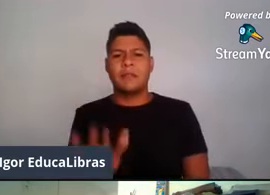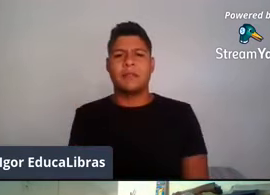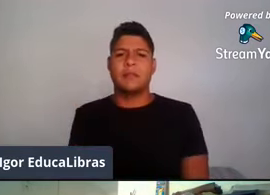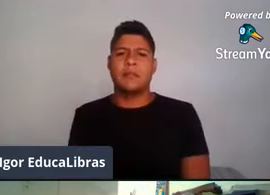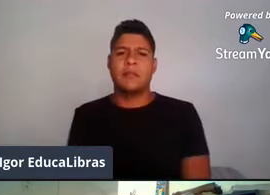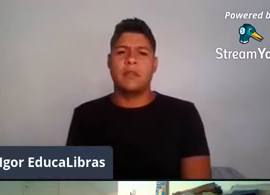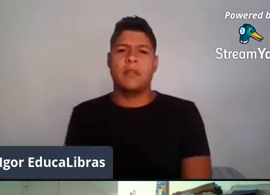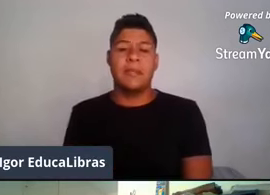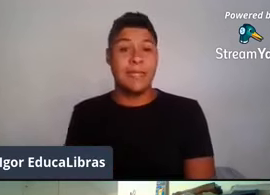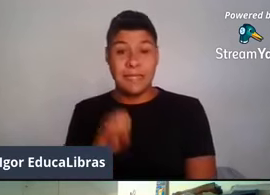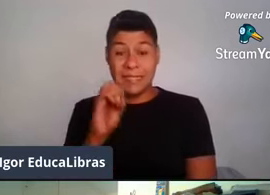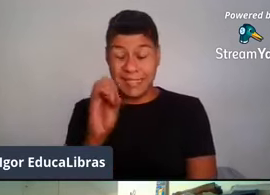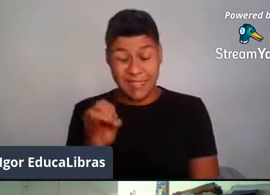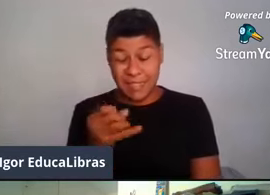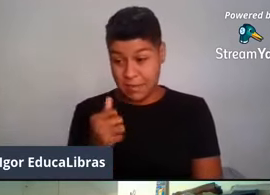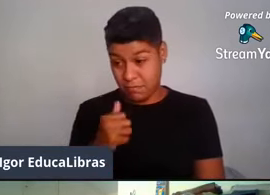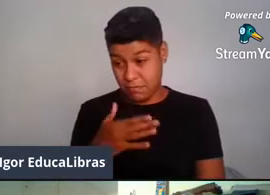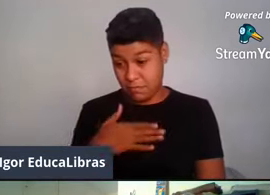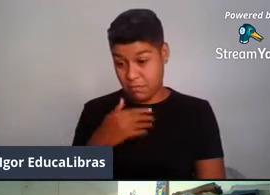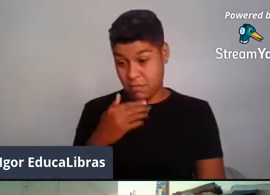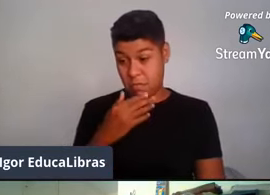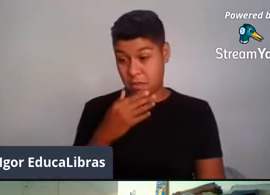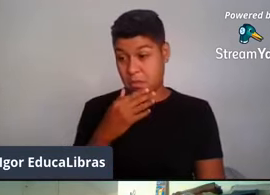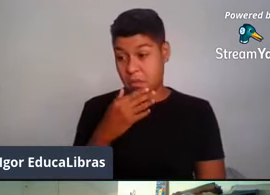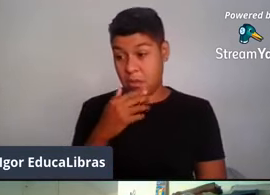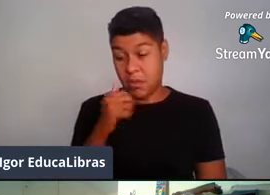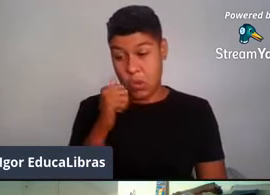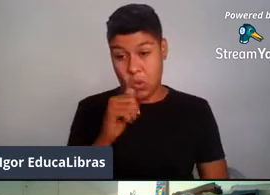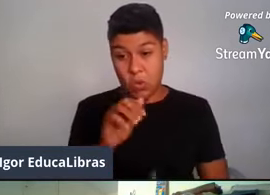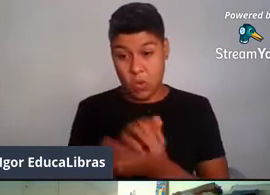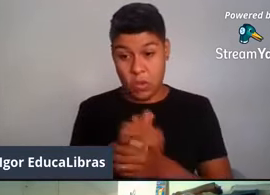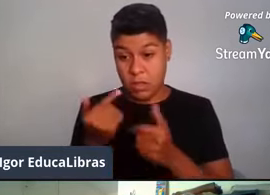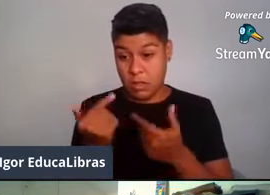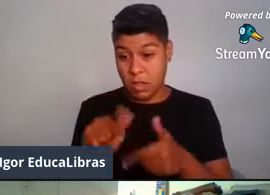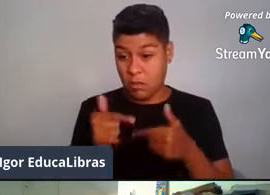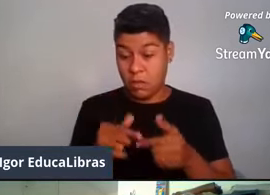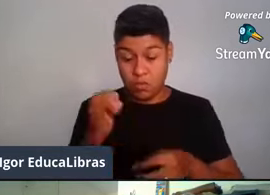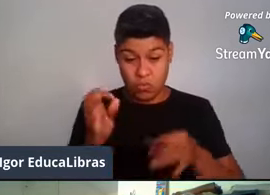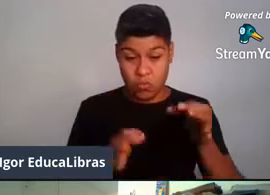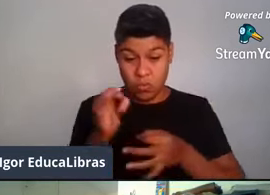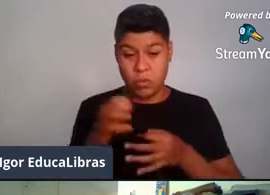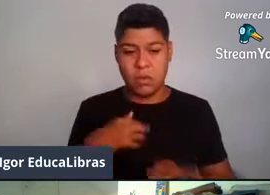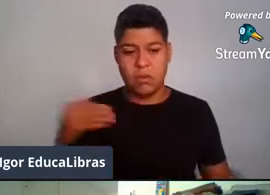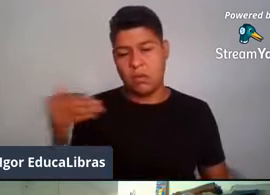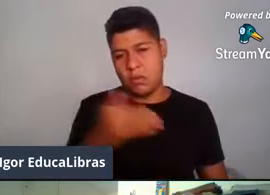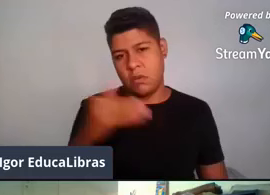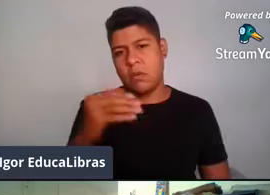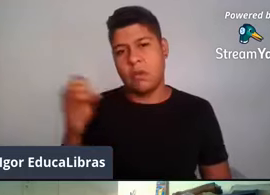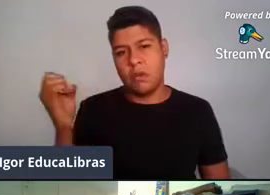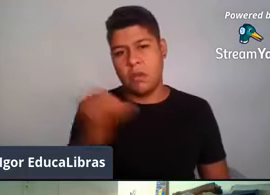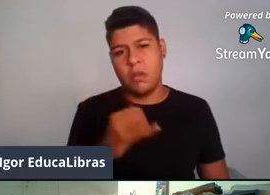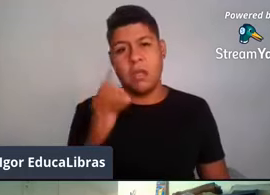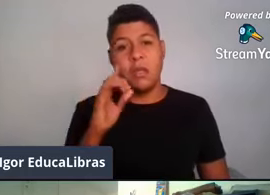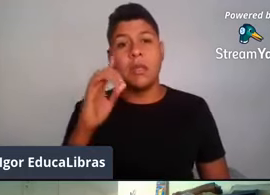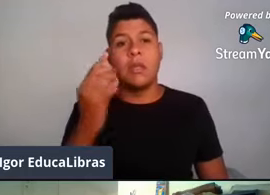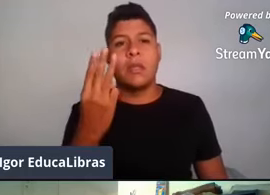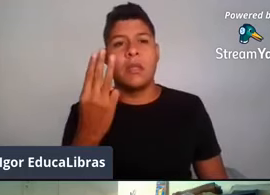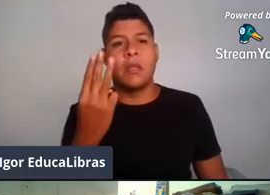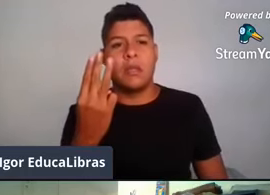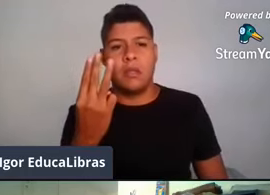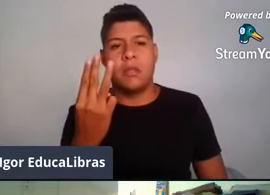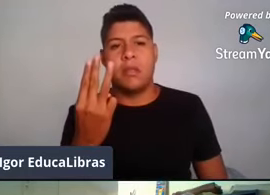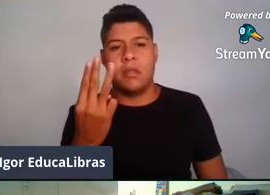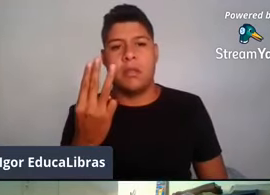ela, se ela não tiver audiência que eu tenha que ficar com o meu filho, aí eu participo sim, já estava dia 3, não é?